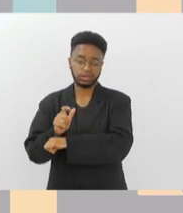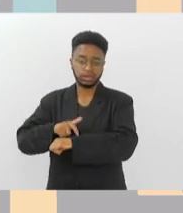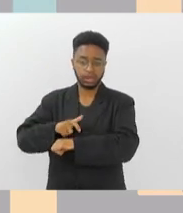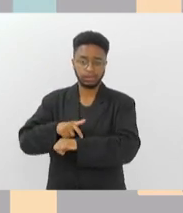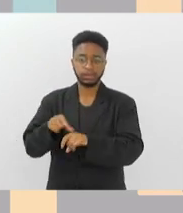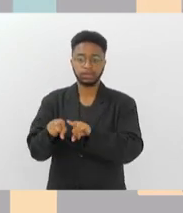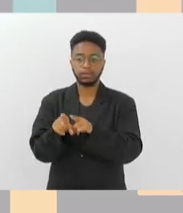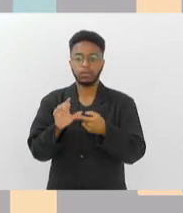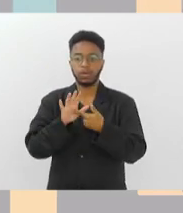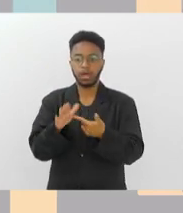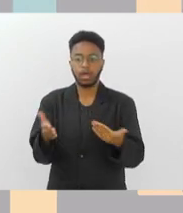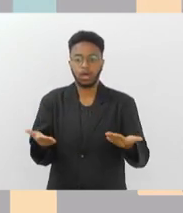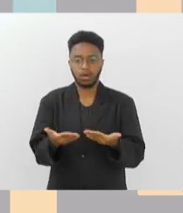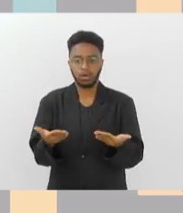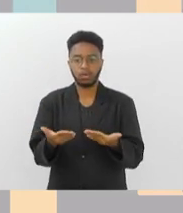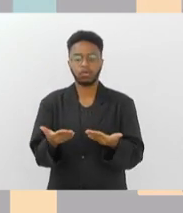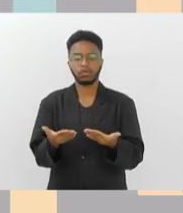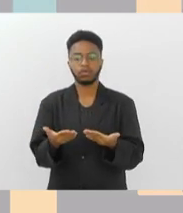desde já